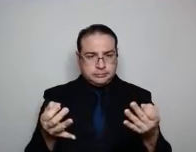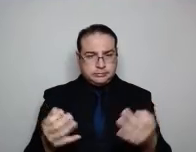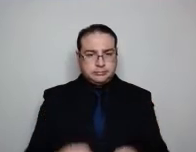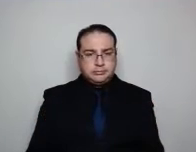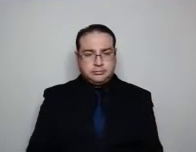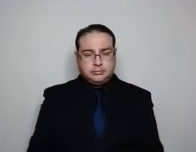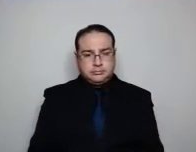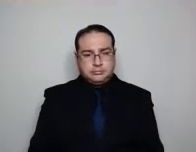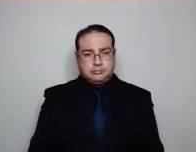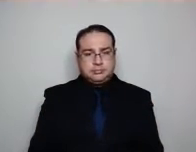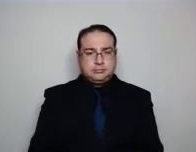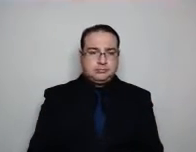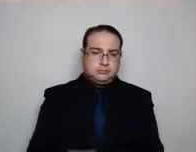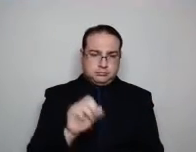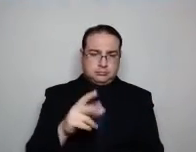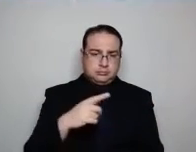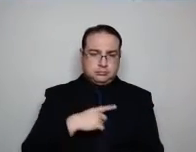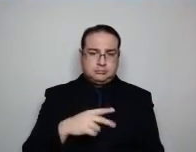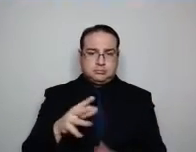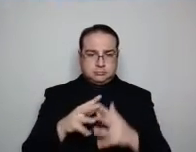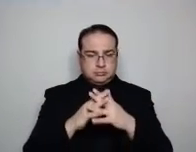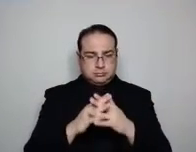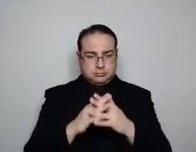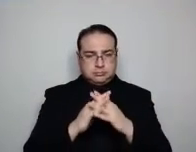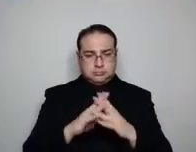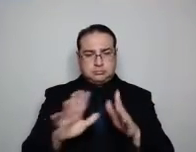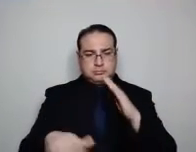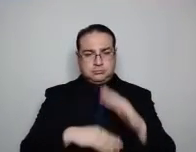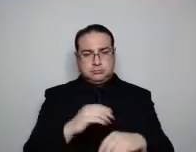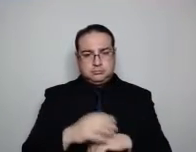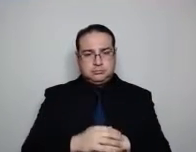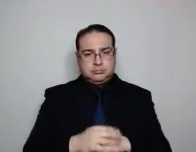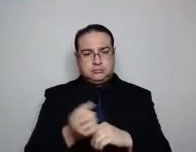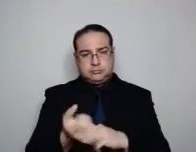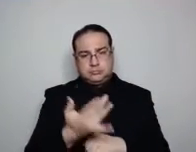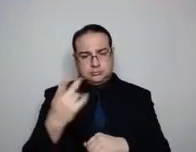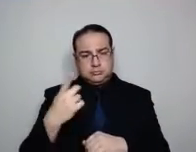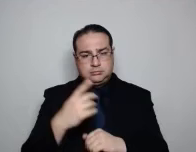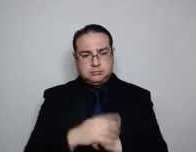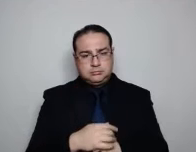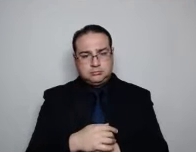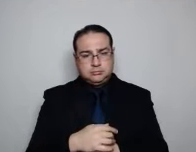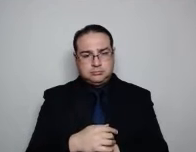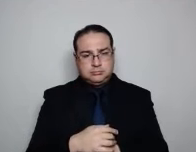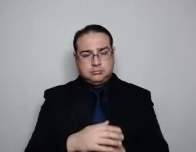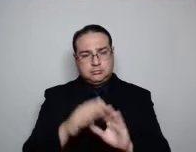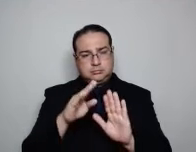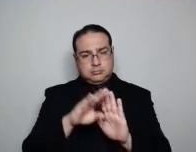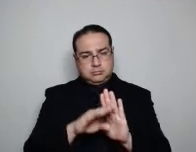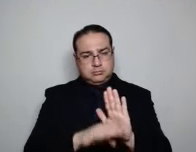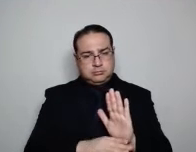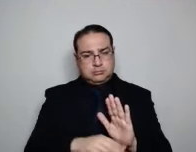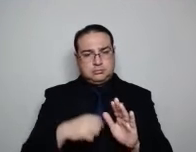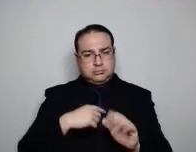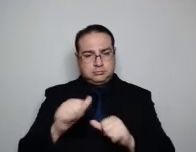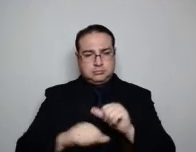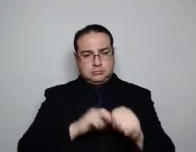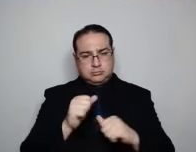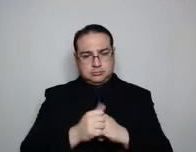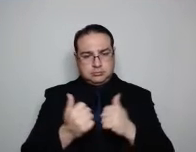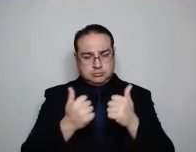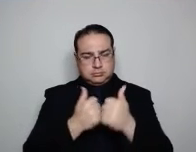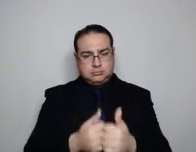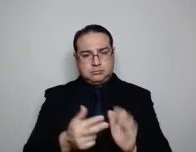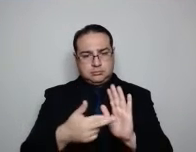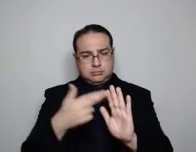ok? Então... Realmente houve uma confusão aqui na quantidade de procedimentos e eu estou refazendo, acompanhando um bem lançado voto do